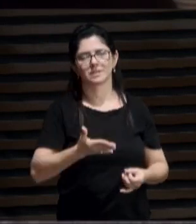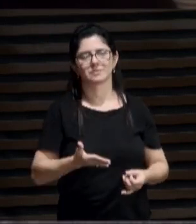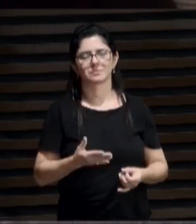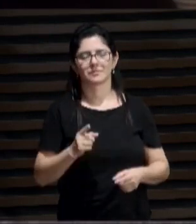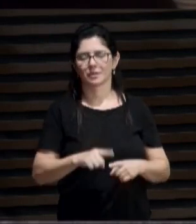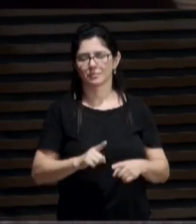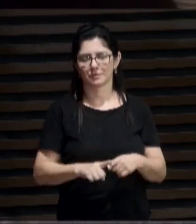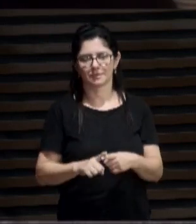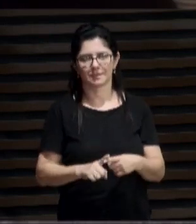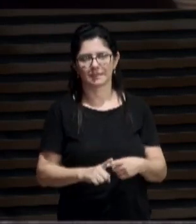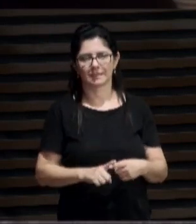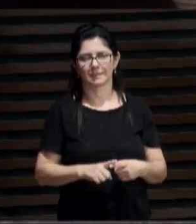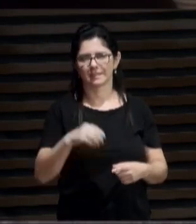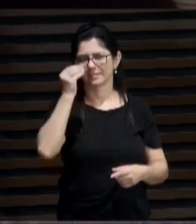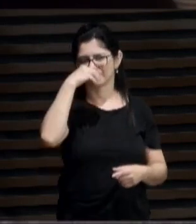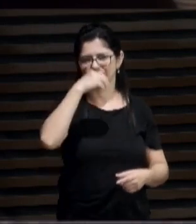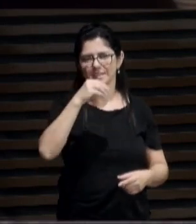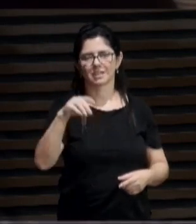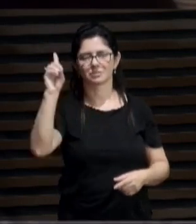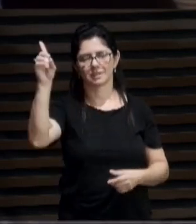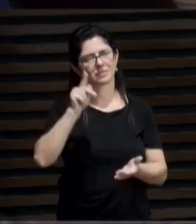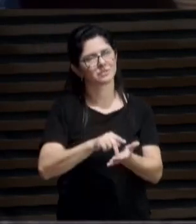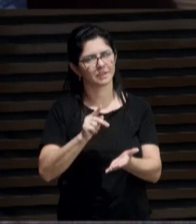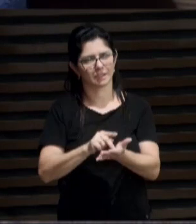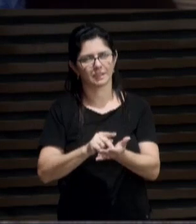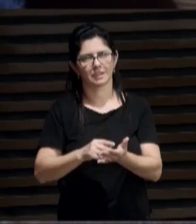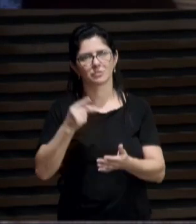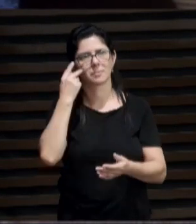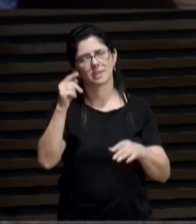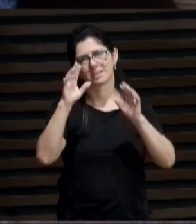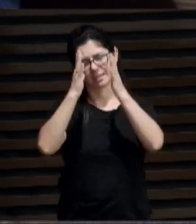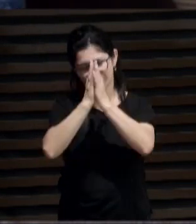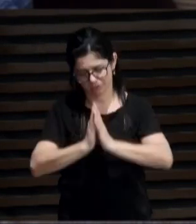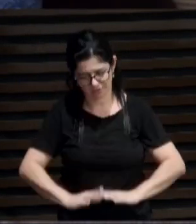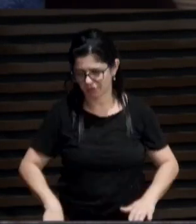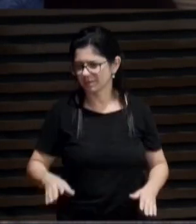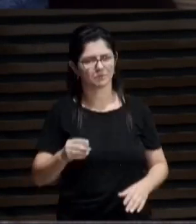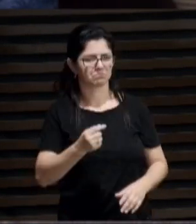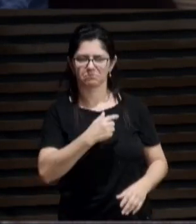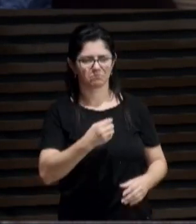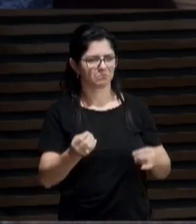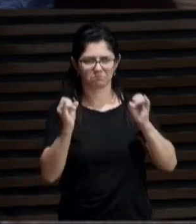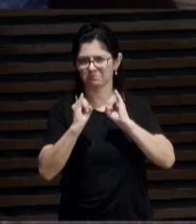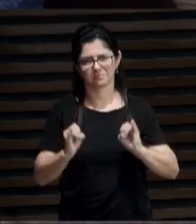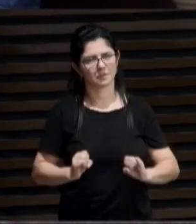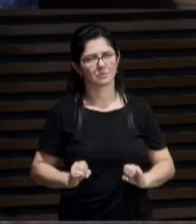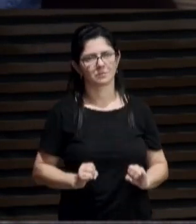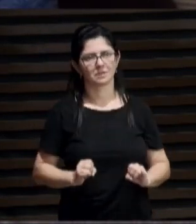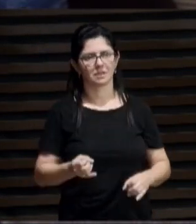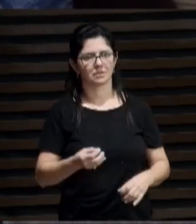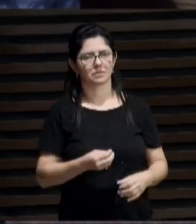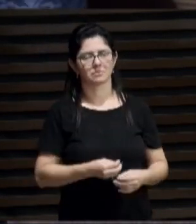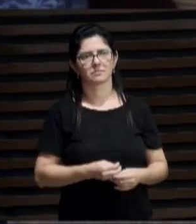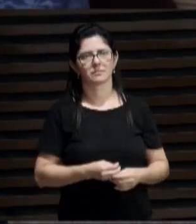Deus verdadeiro para adorar aquilo que não tem vida, aquilo que não tem poder de dar vida eterna, não